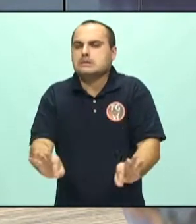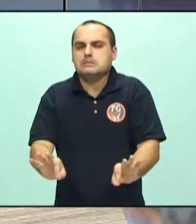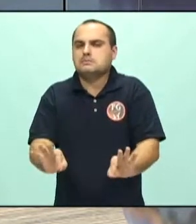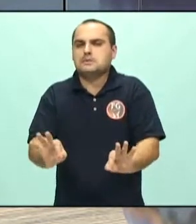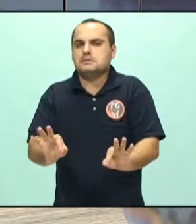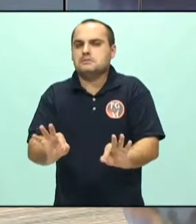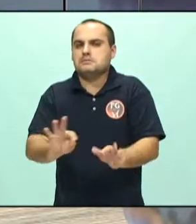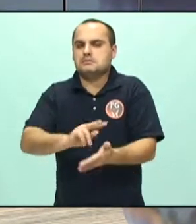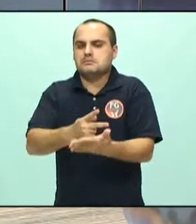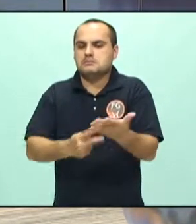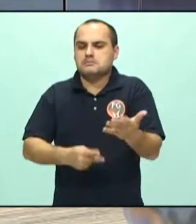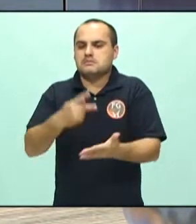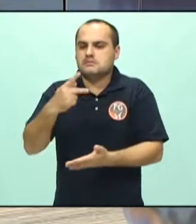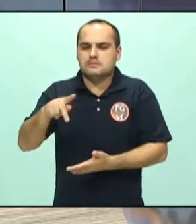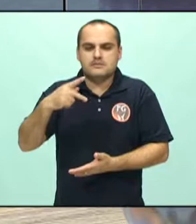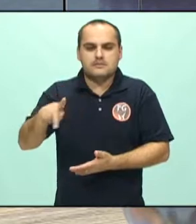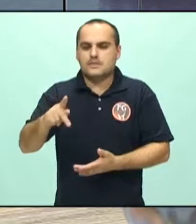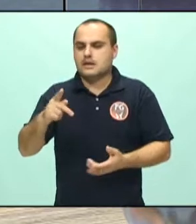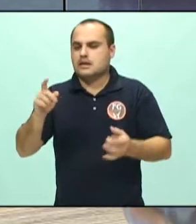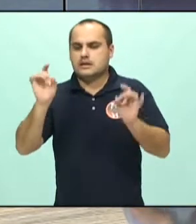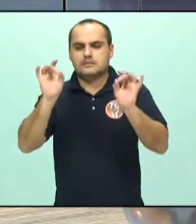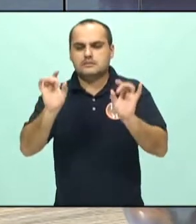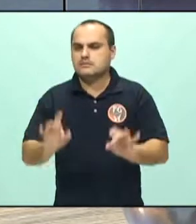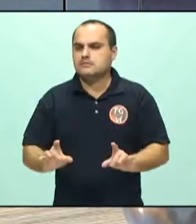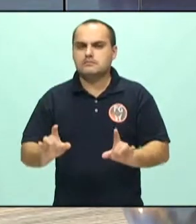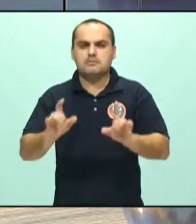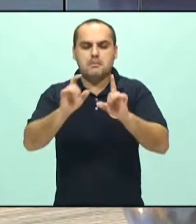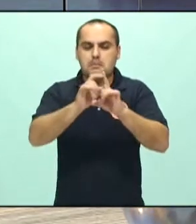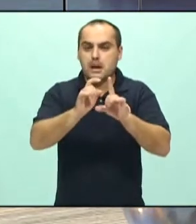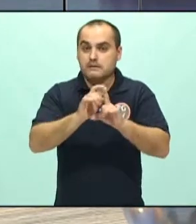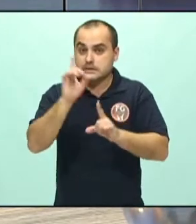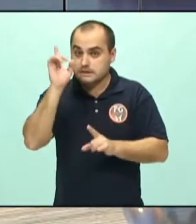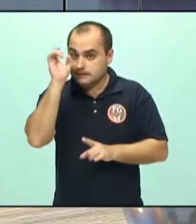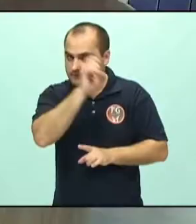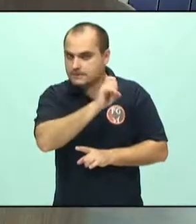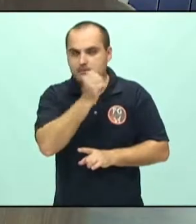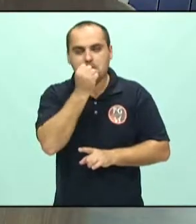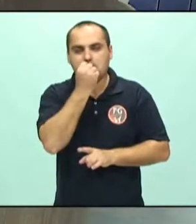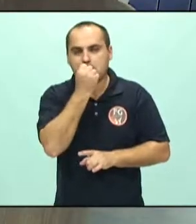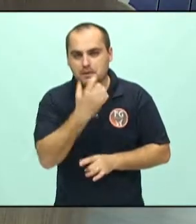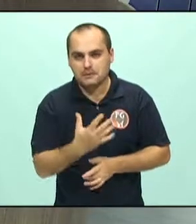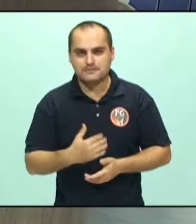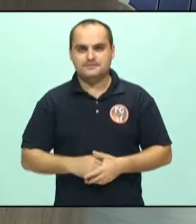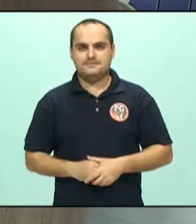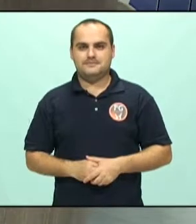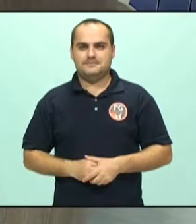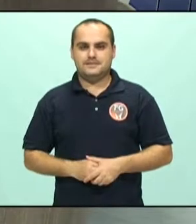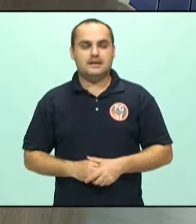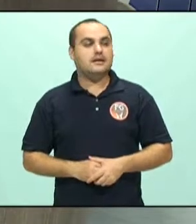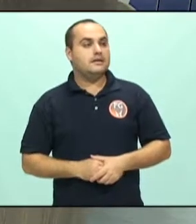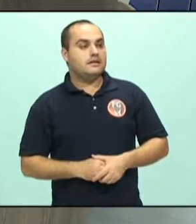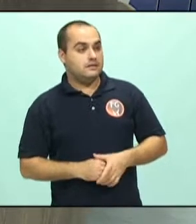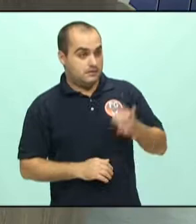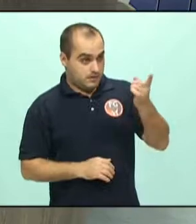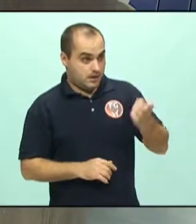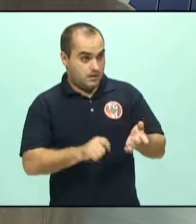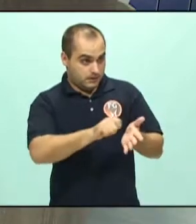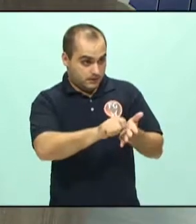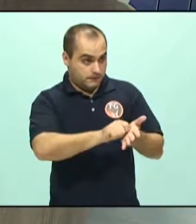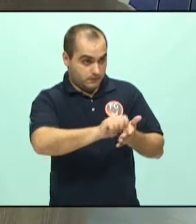assim, grandiosos, com muitas palavras complicadas. E, assim, foi muito bom. E ele resolveu escrever um poema para